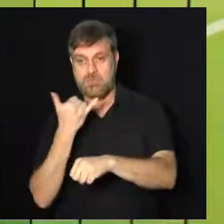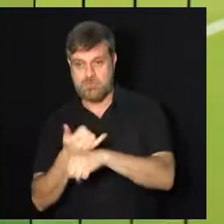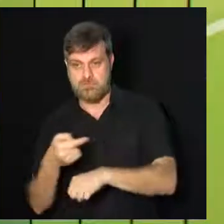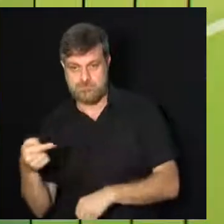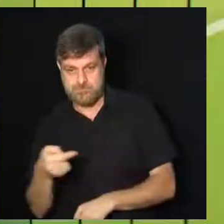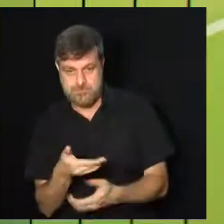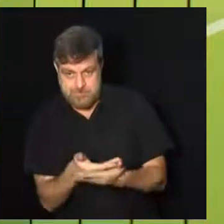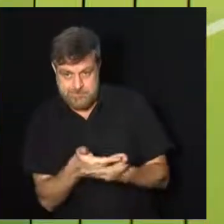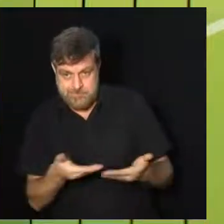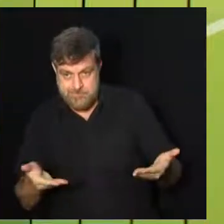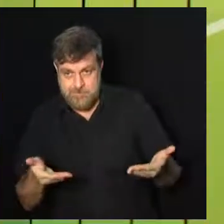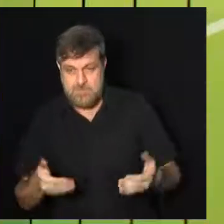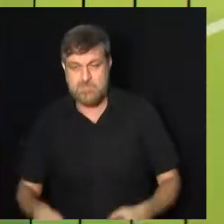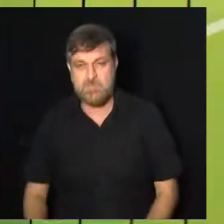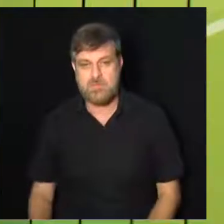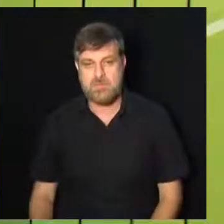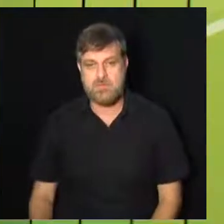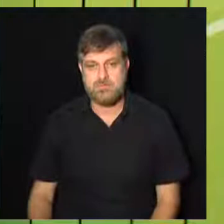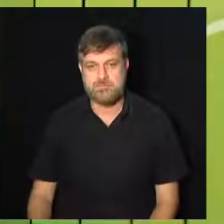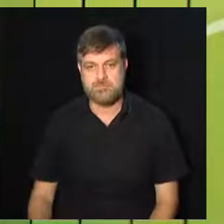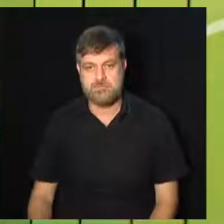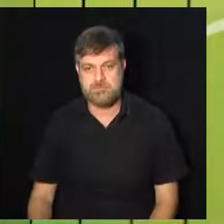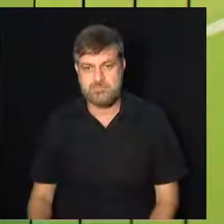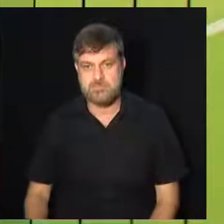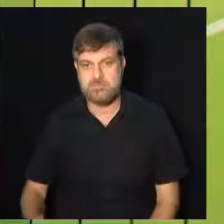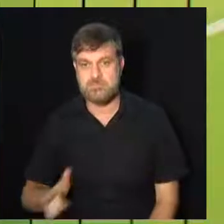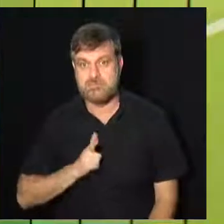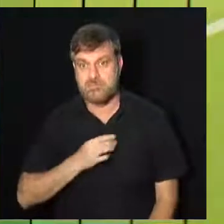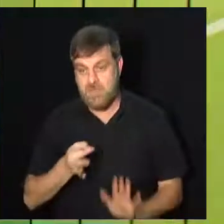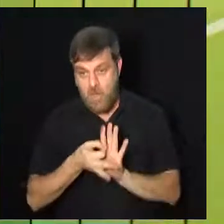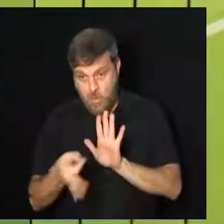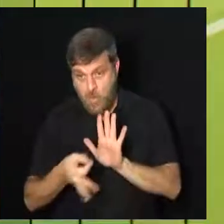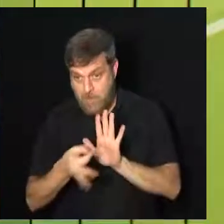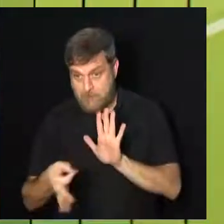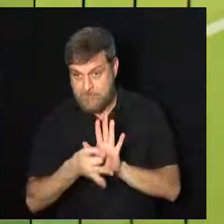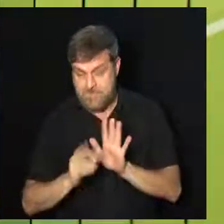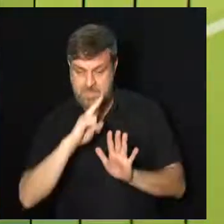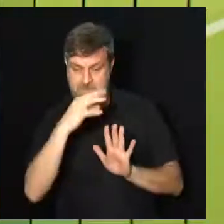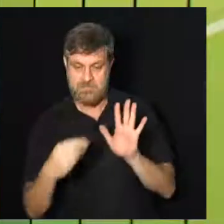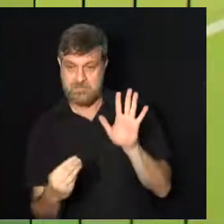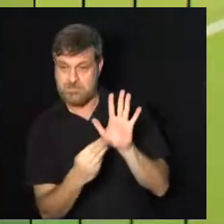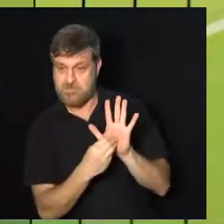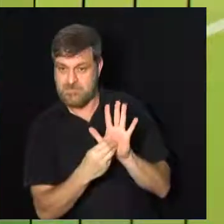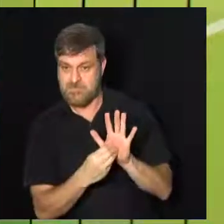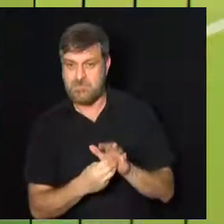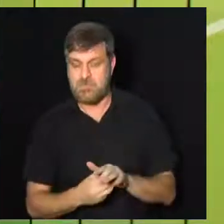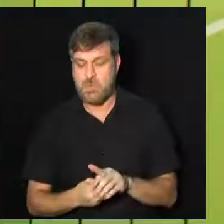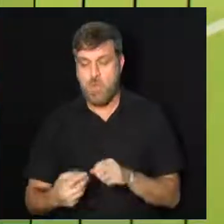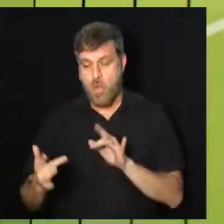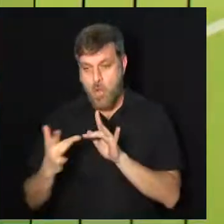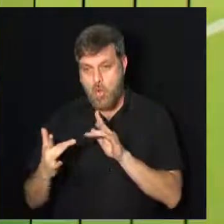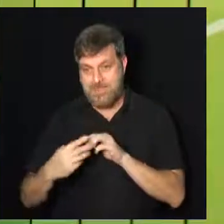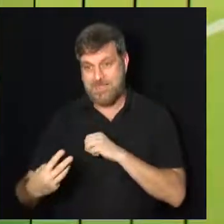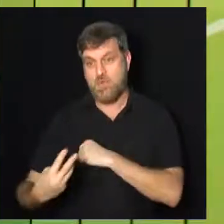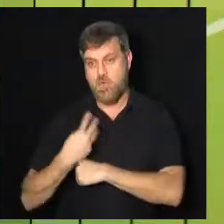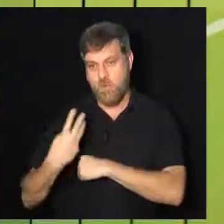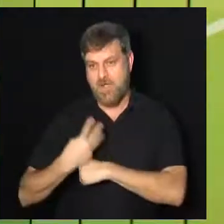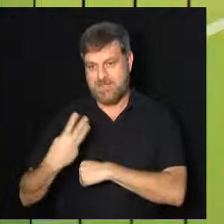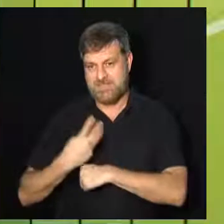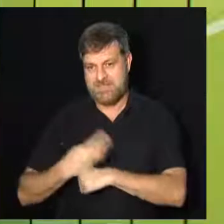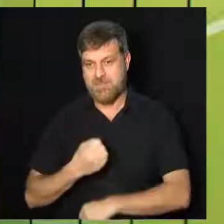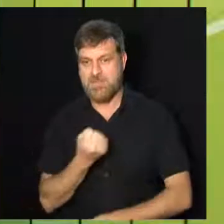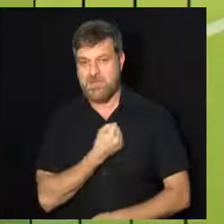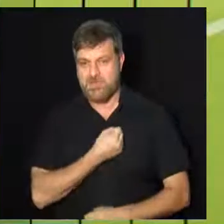youtube.com/TV Câmara Campinas. Tem uma sugestão aqui para o Giro Ambiental? entre em contato pelo WhatsApp. O número